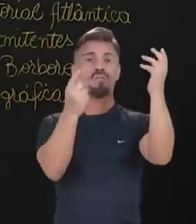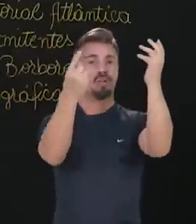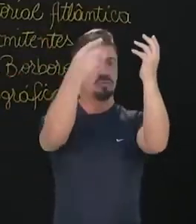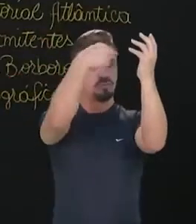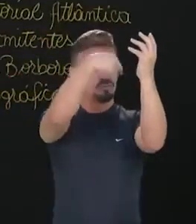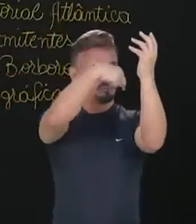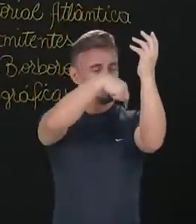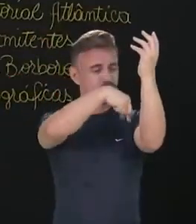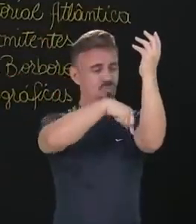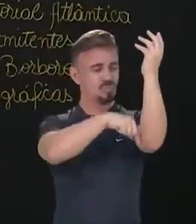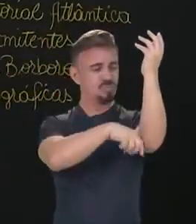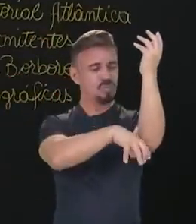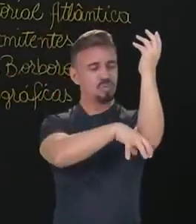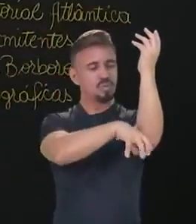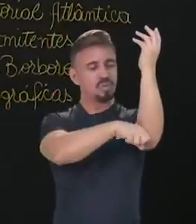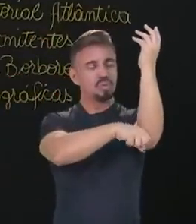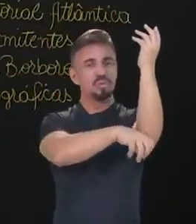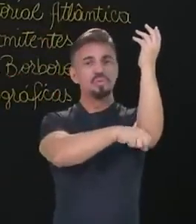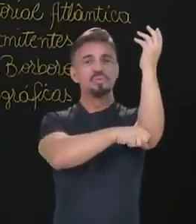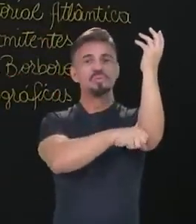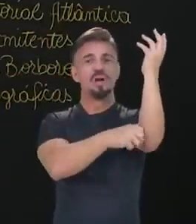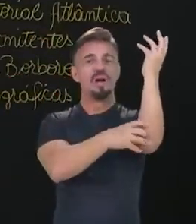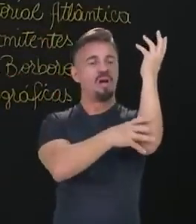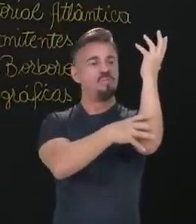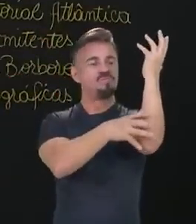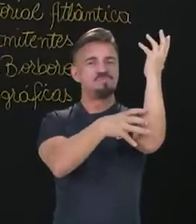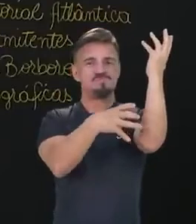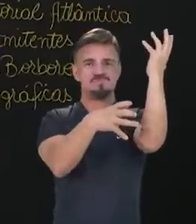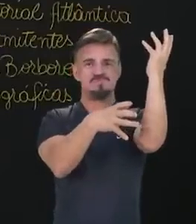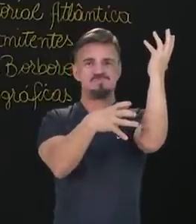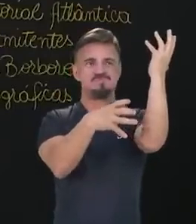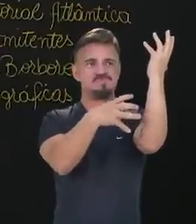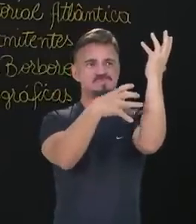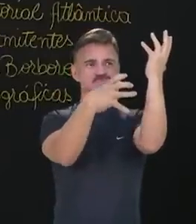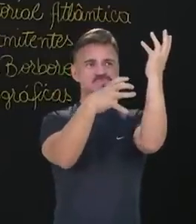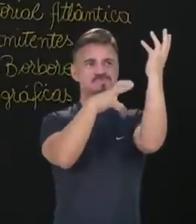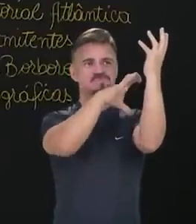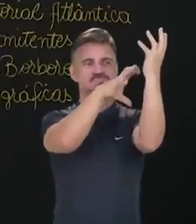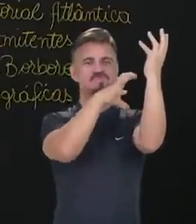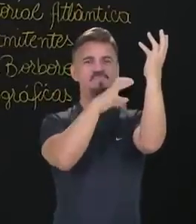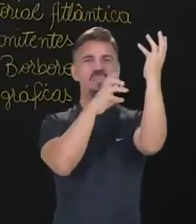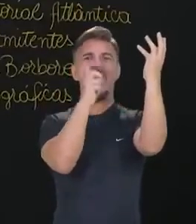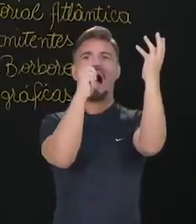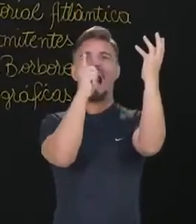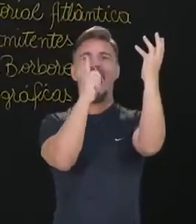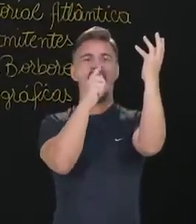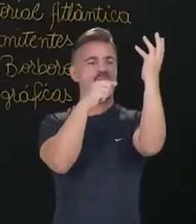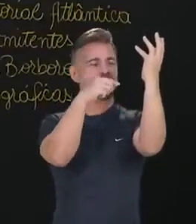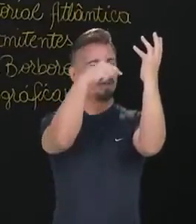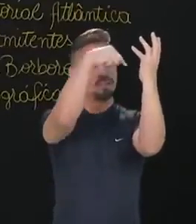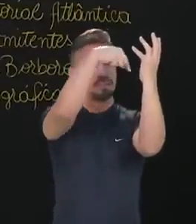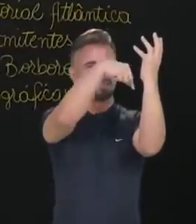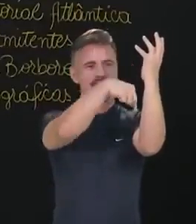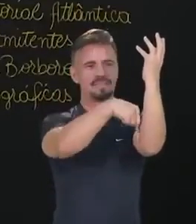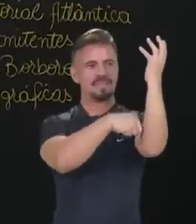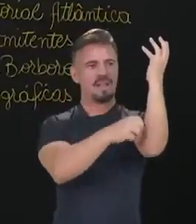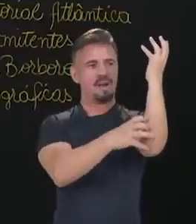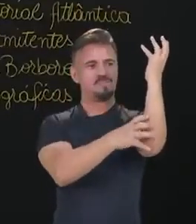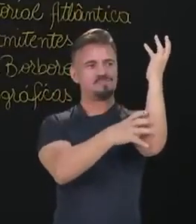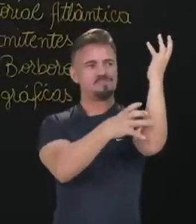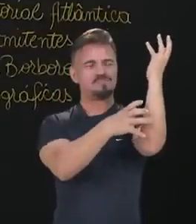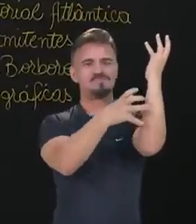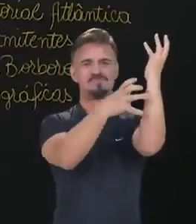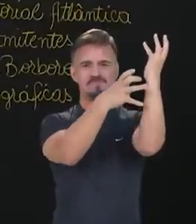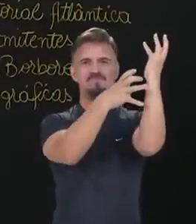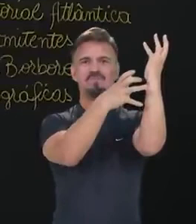inchar, ela vai ficar gordinha, segurando água como uma esponja, para poder com o tempo ir